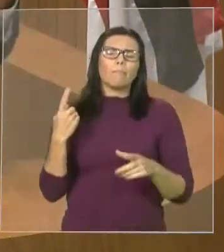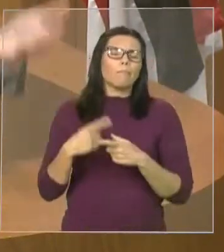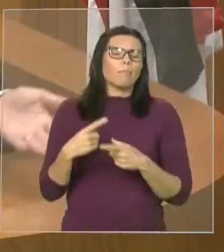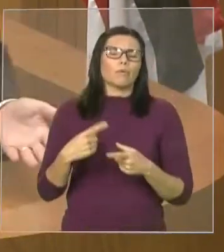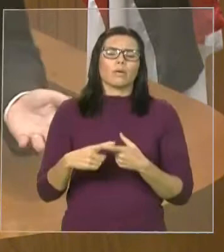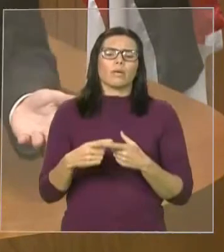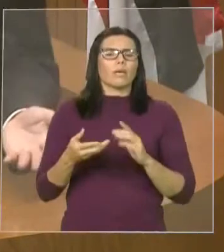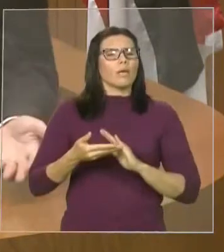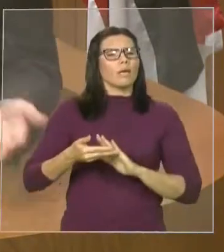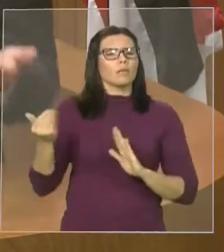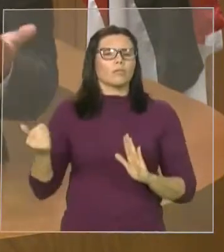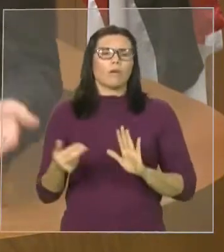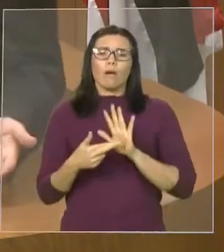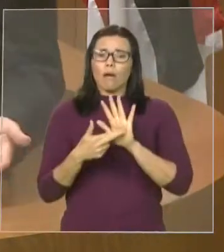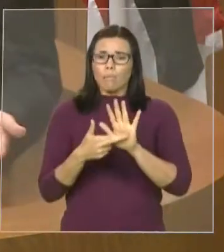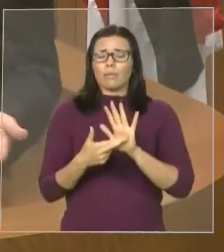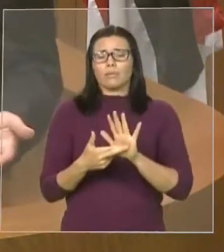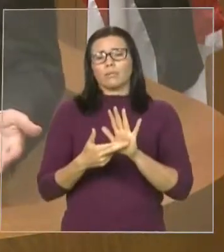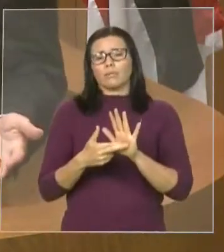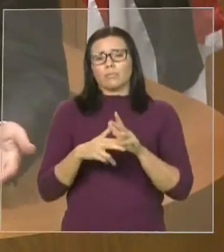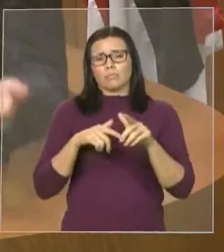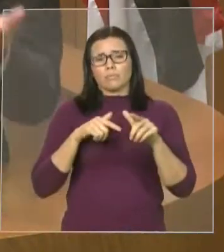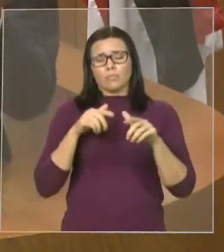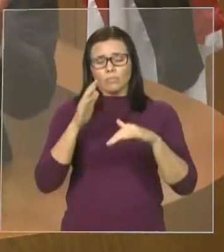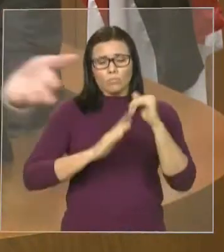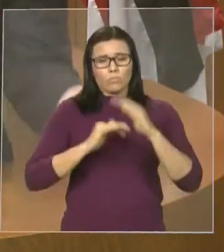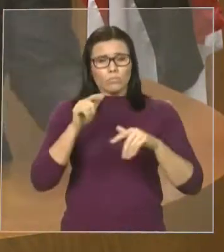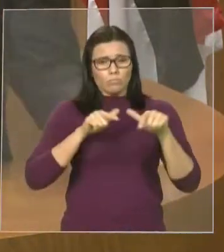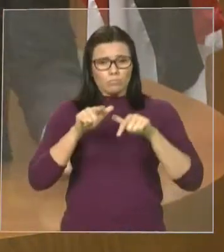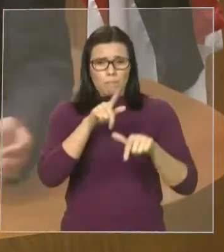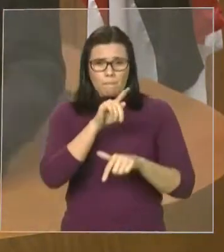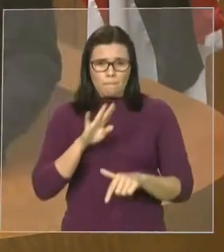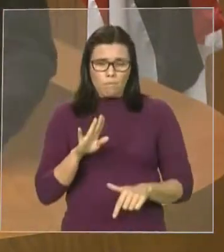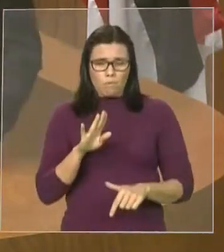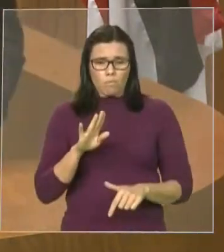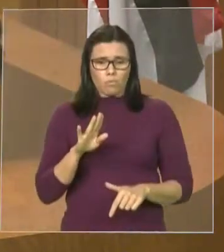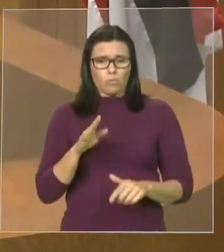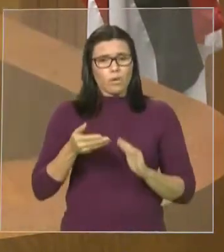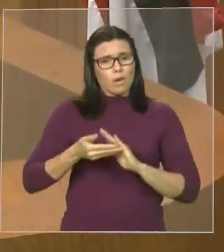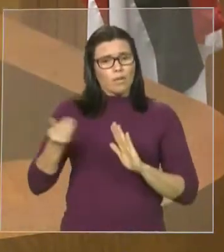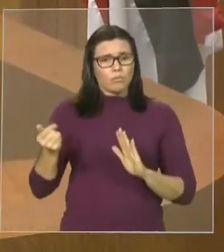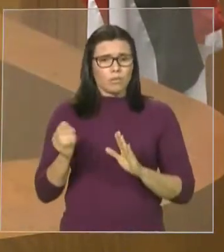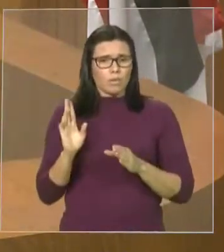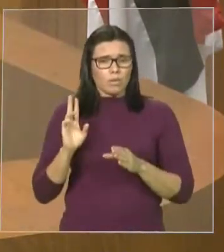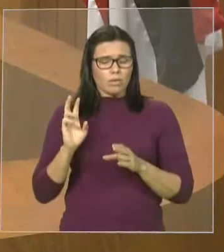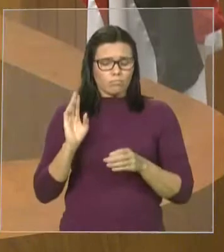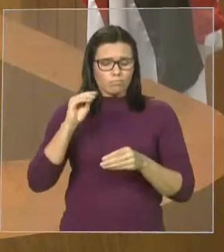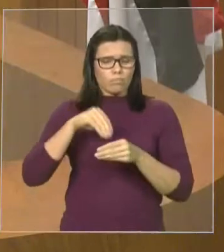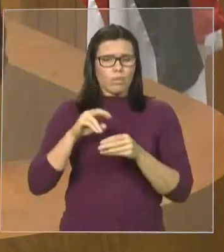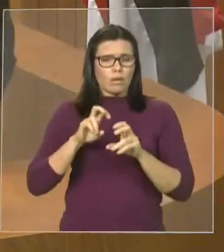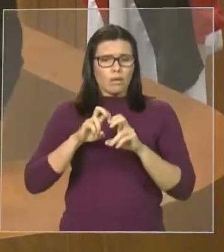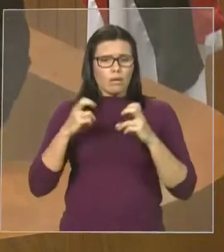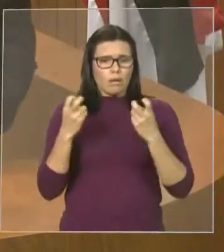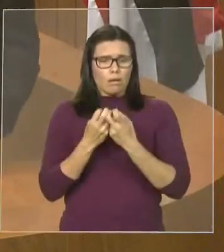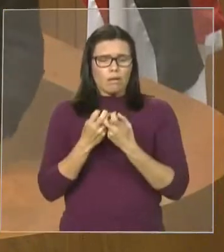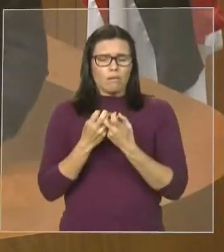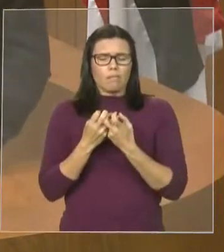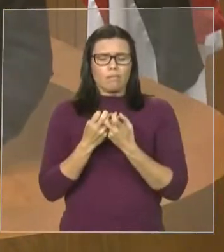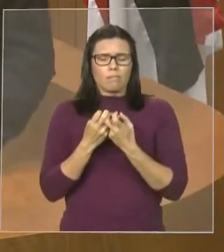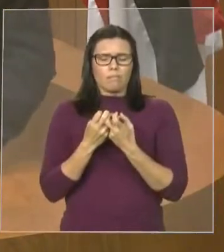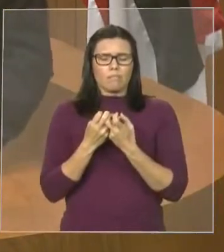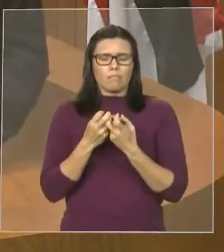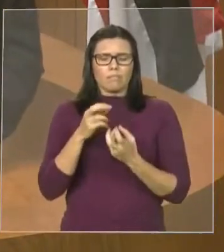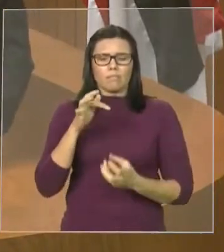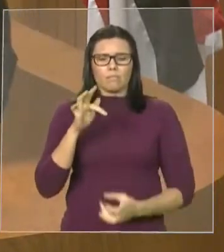me desse uma explicação, eu até gostaria que algum deputado subisse aqui para poder explicar. Não, nós estamos tirando os policiais